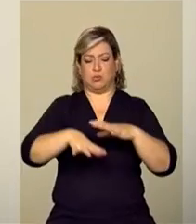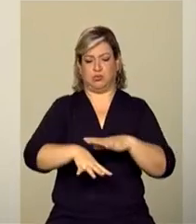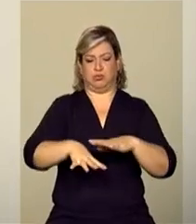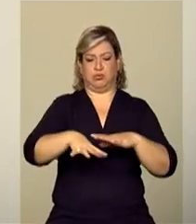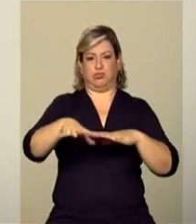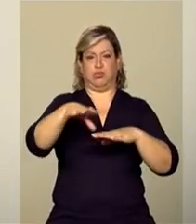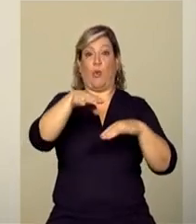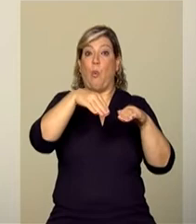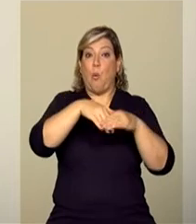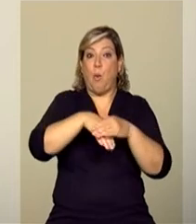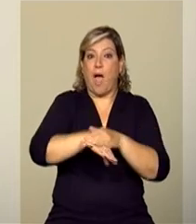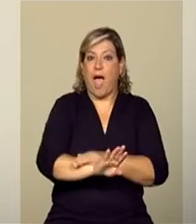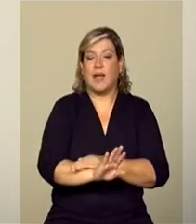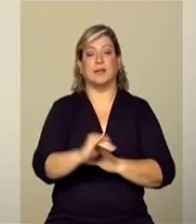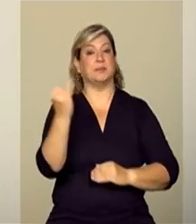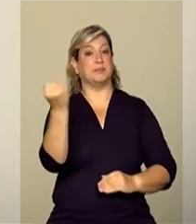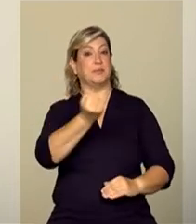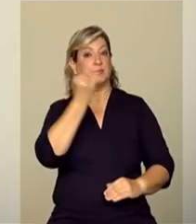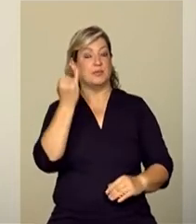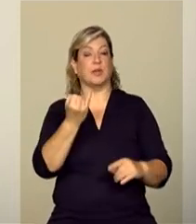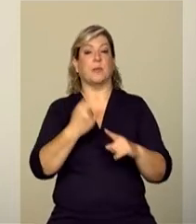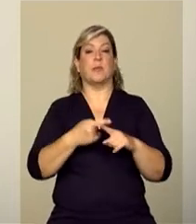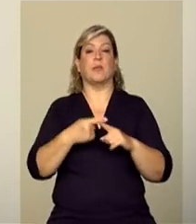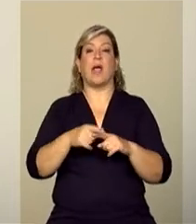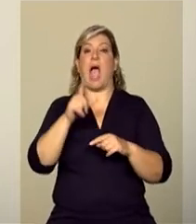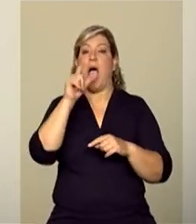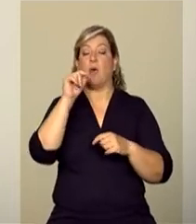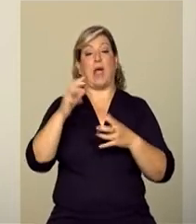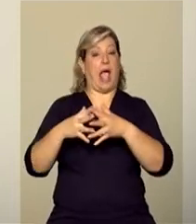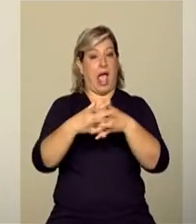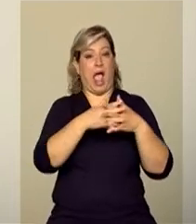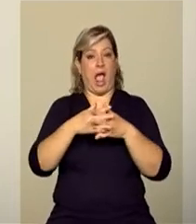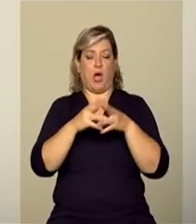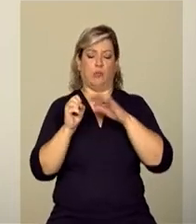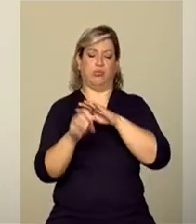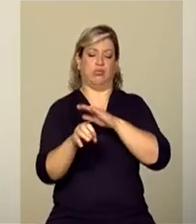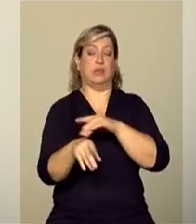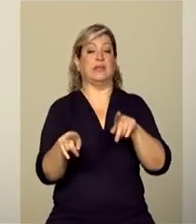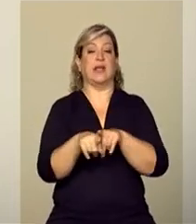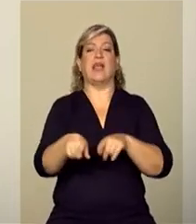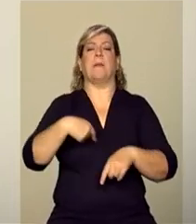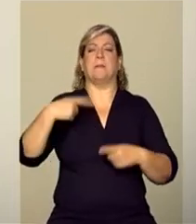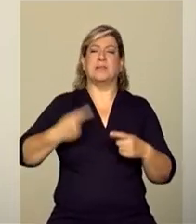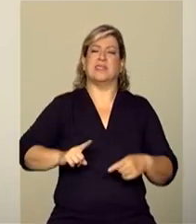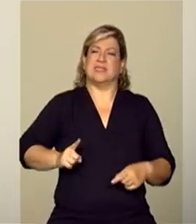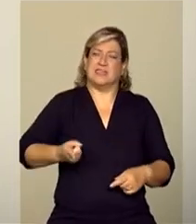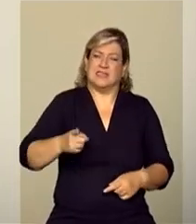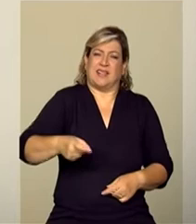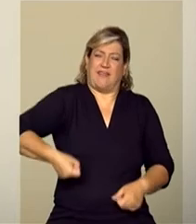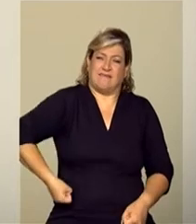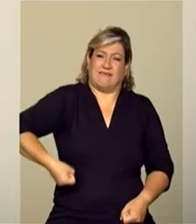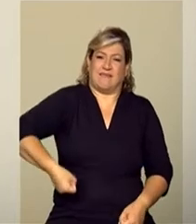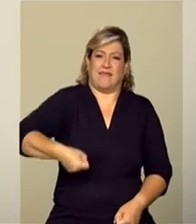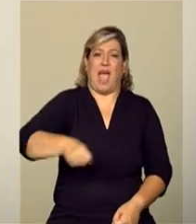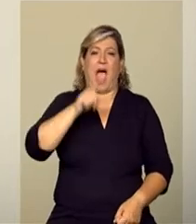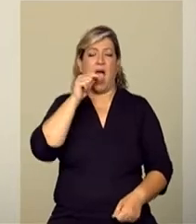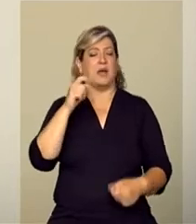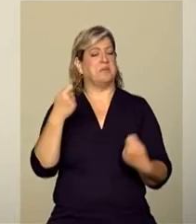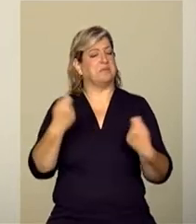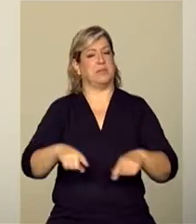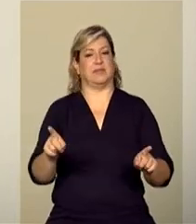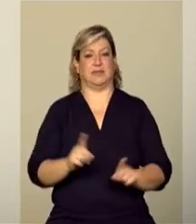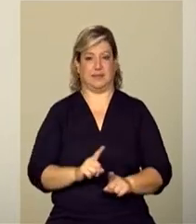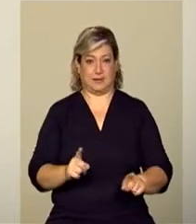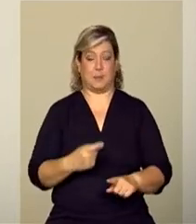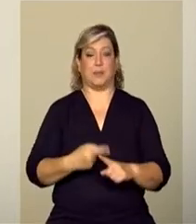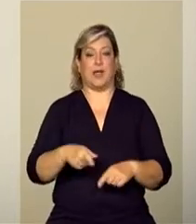mesmo armazenem a água recebida de carros pipas sem ter que andar às vezes quilômetros e quilômetros para